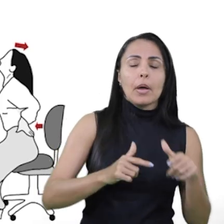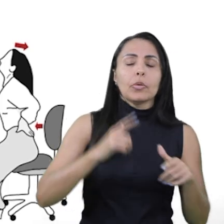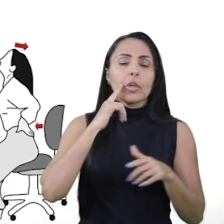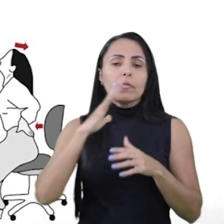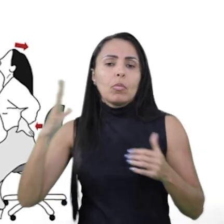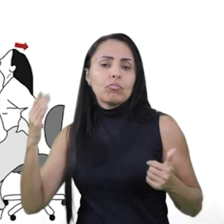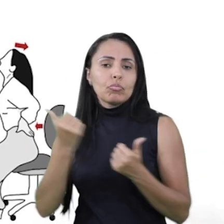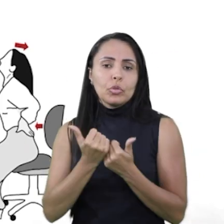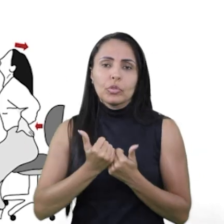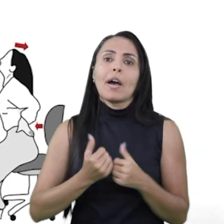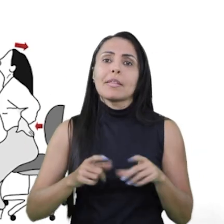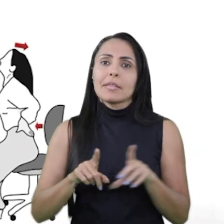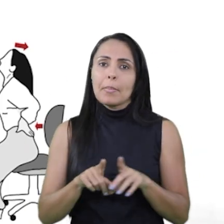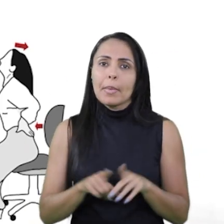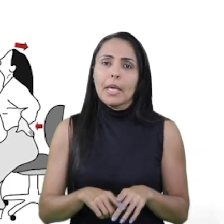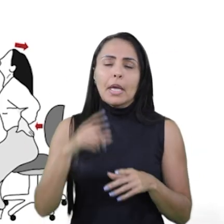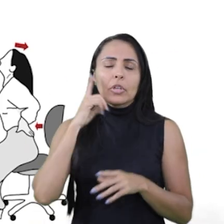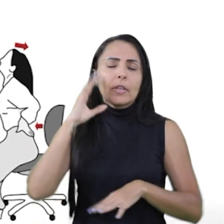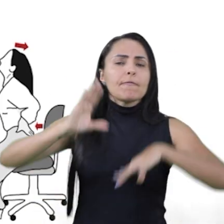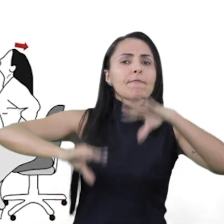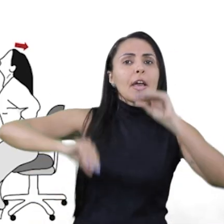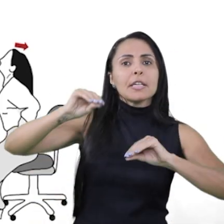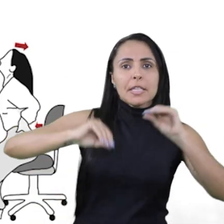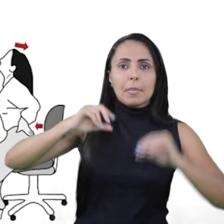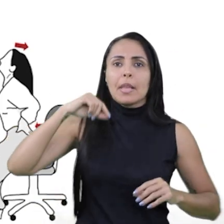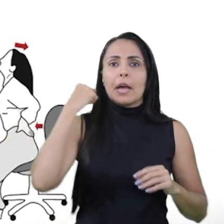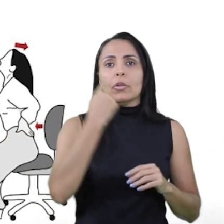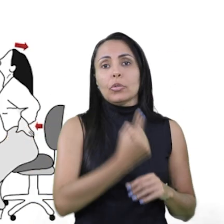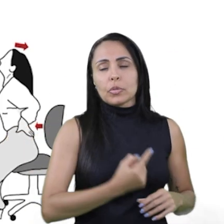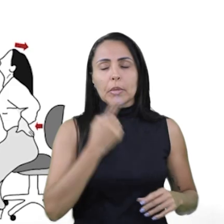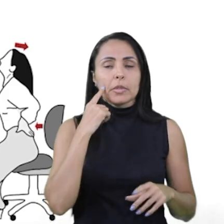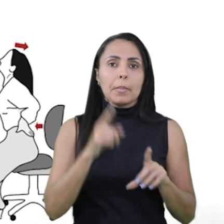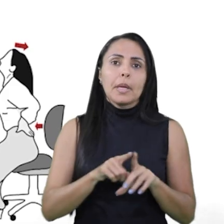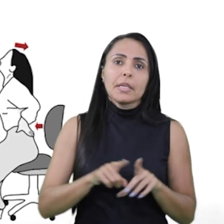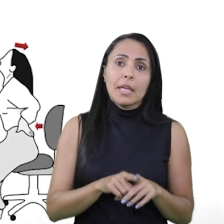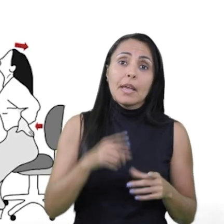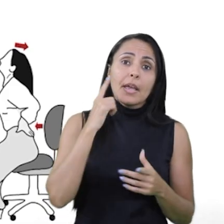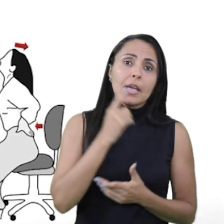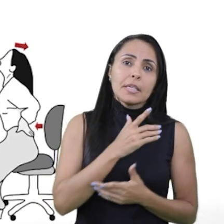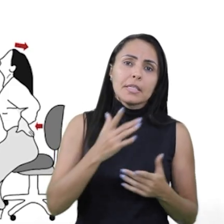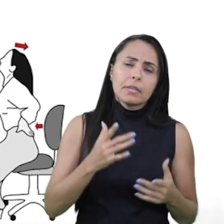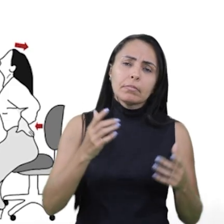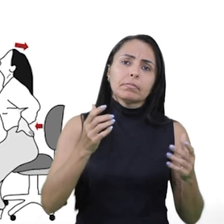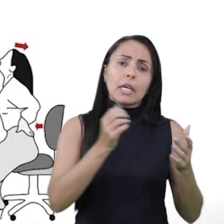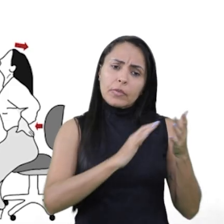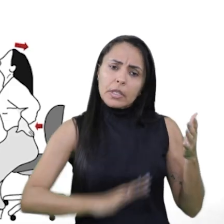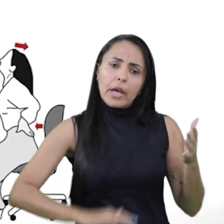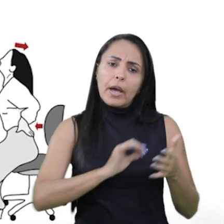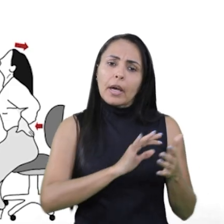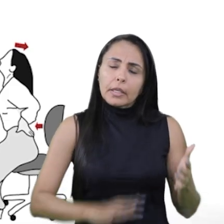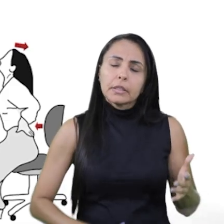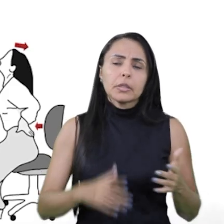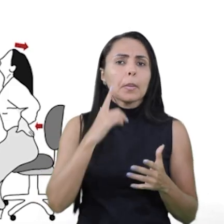auxiliar, né, a gente a flexibilizar os nossos membros, e essas atividades elas